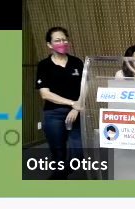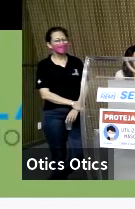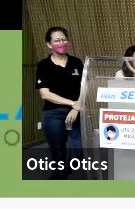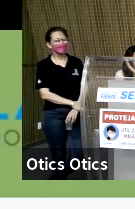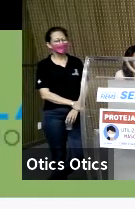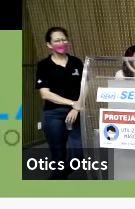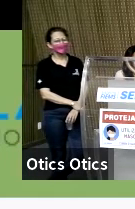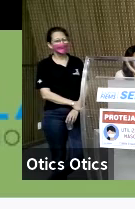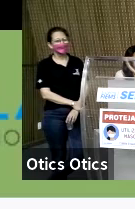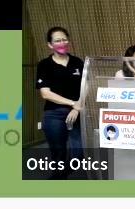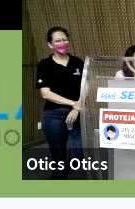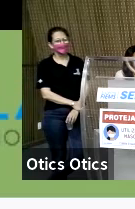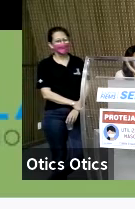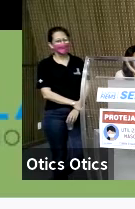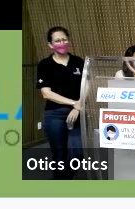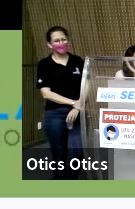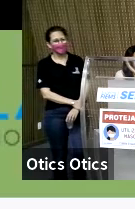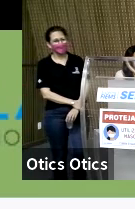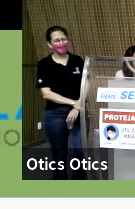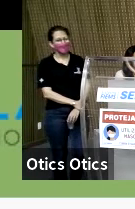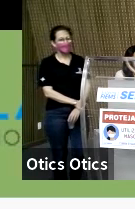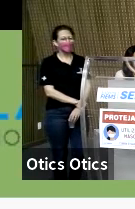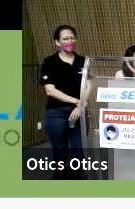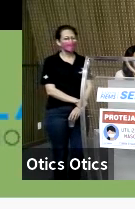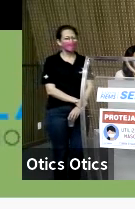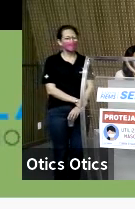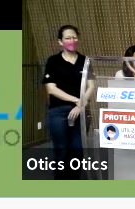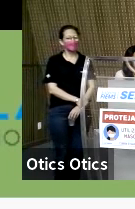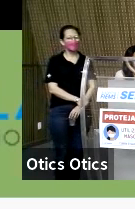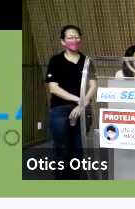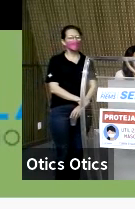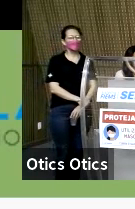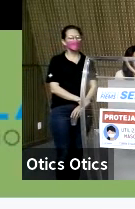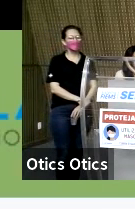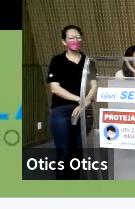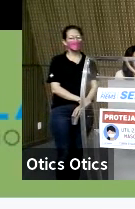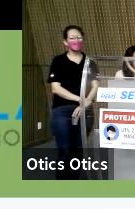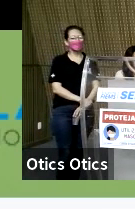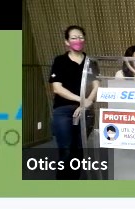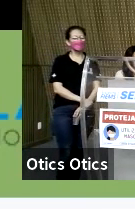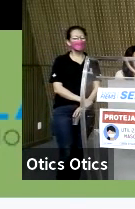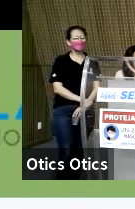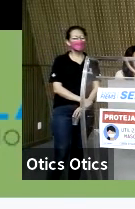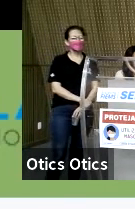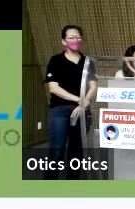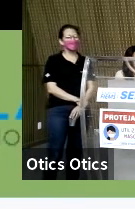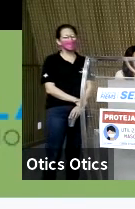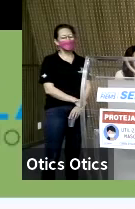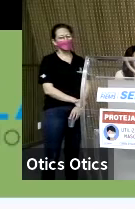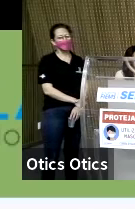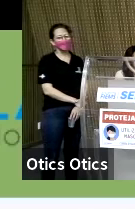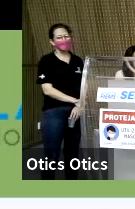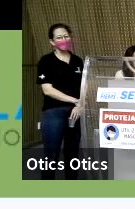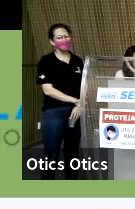a unidade. Porém, dá até vergonha passar que não foi examinado nenhum pé diabético. Porém, nós não tivemos nada a respeito